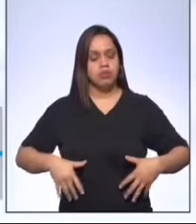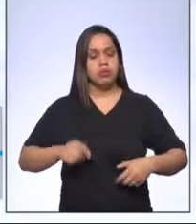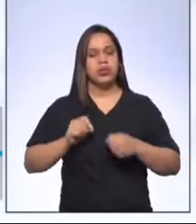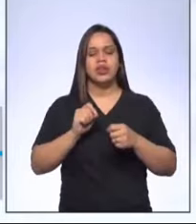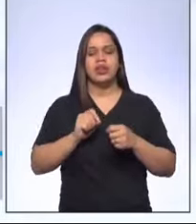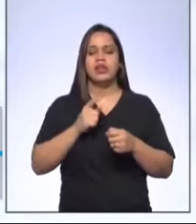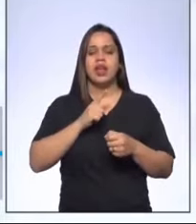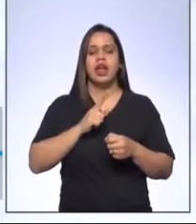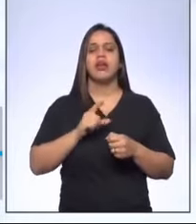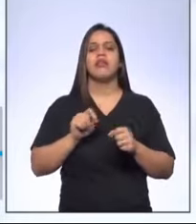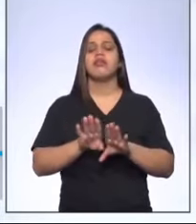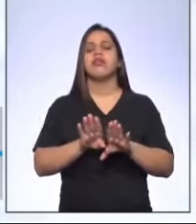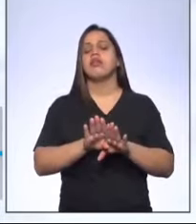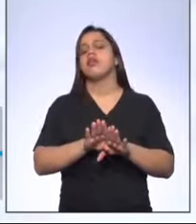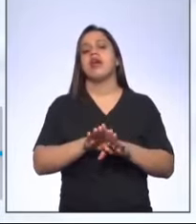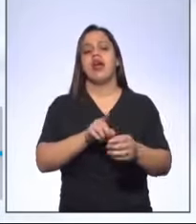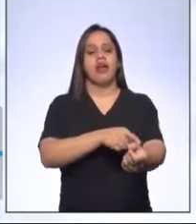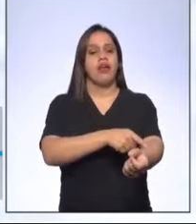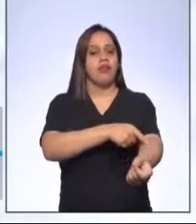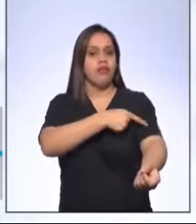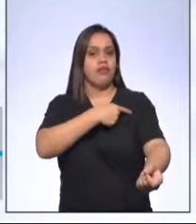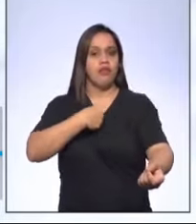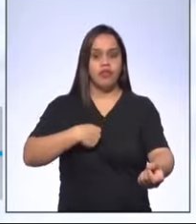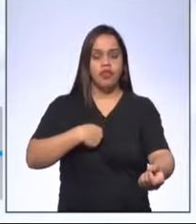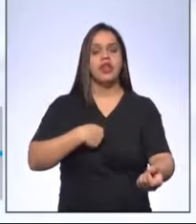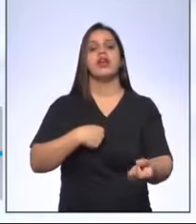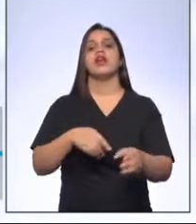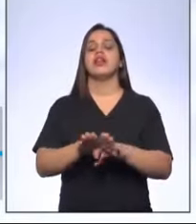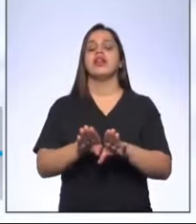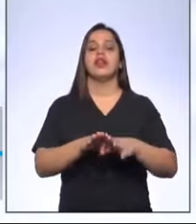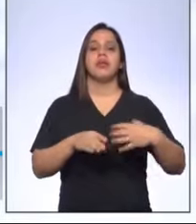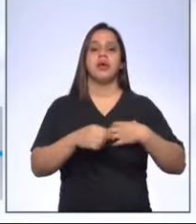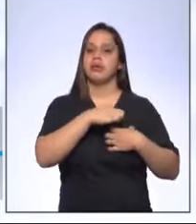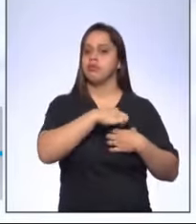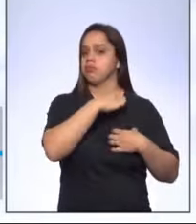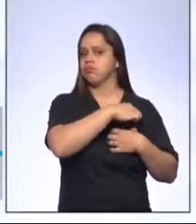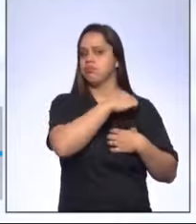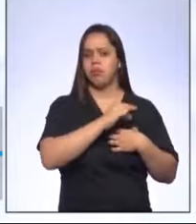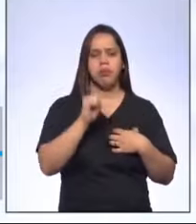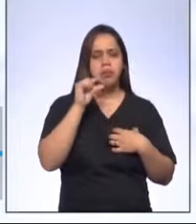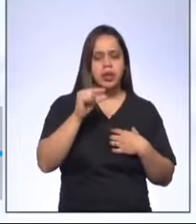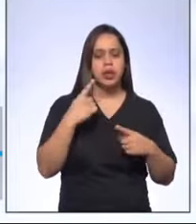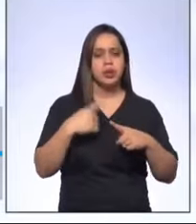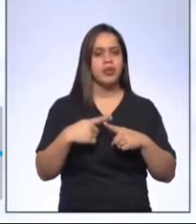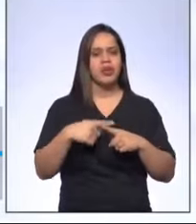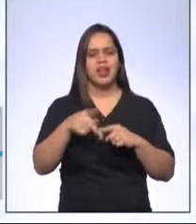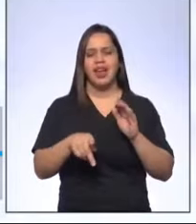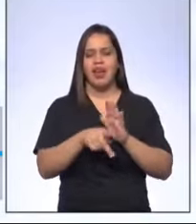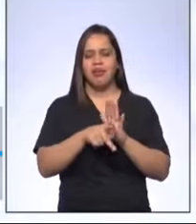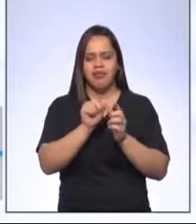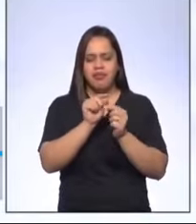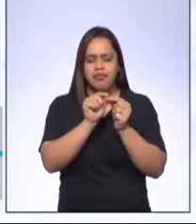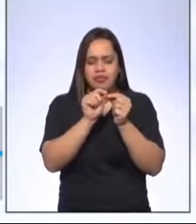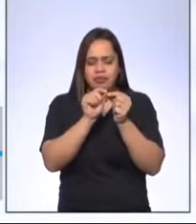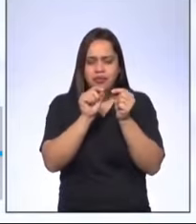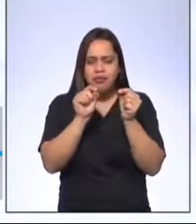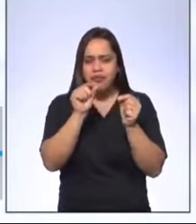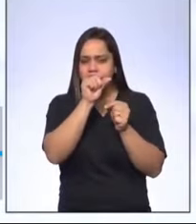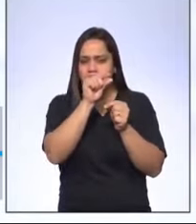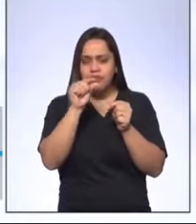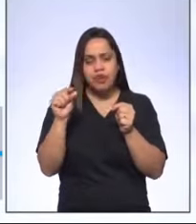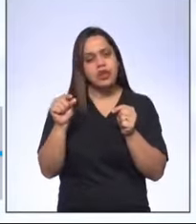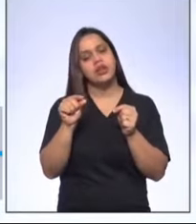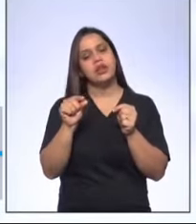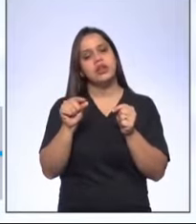bem fininhas, né, chamadas capilares, porque são da espessura de um fio de cabelo. E aí, por causa